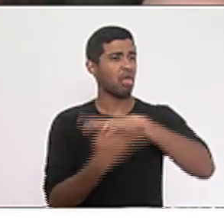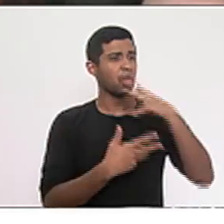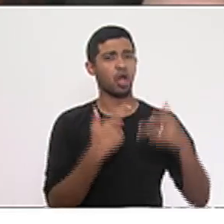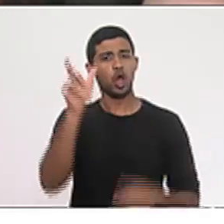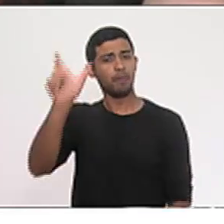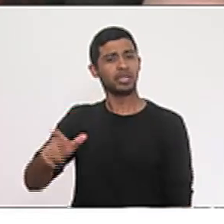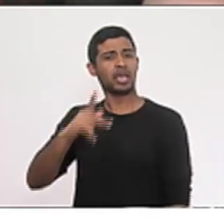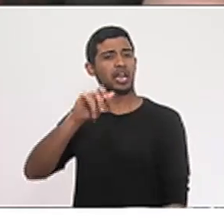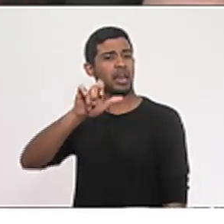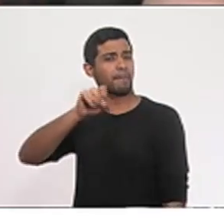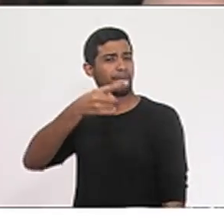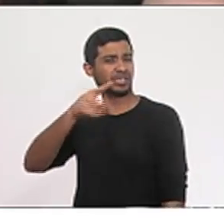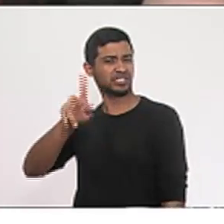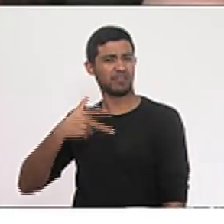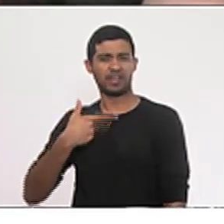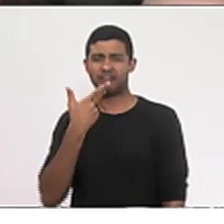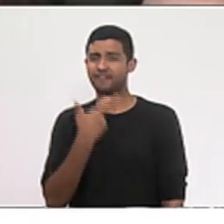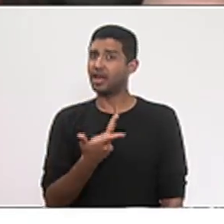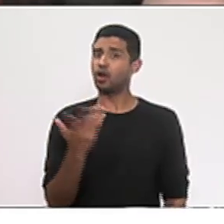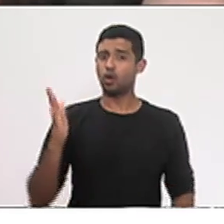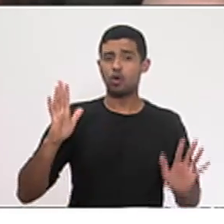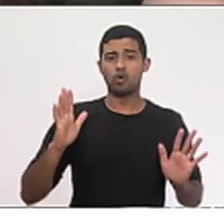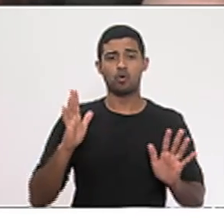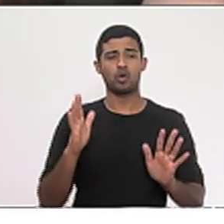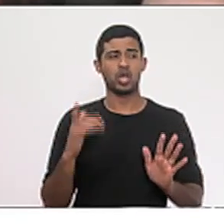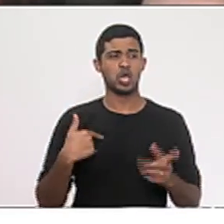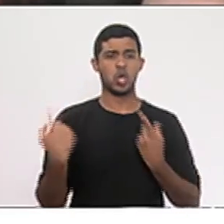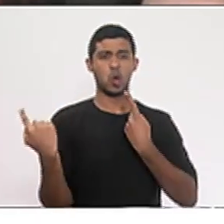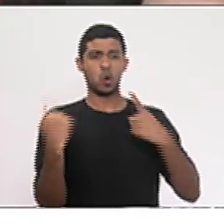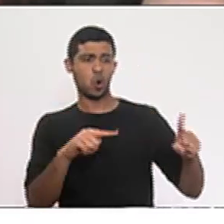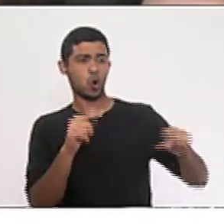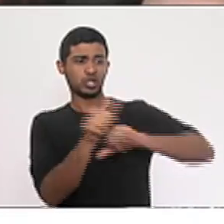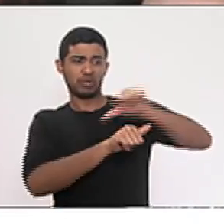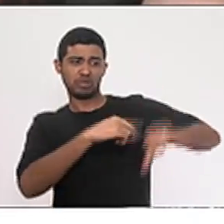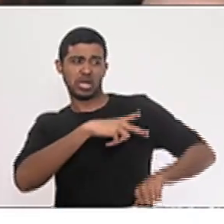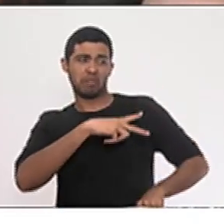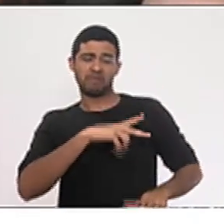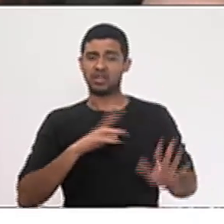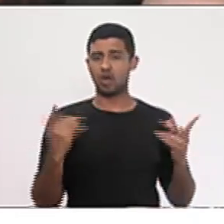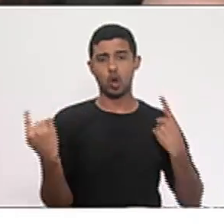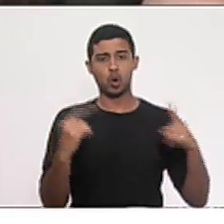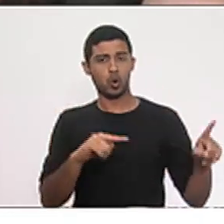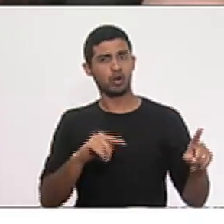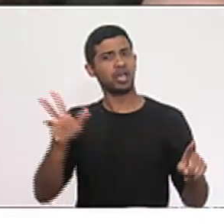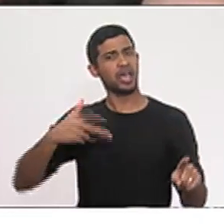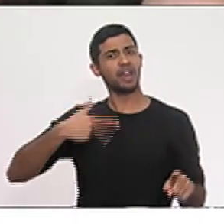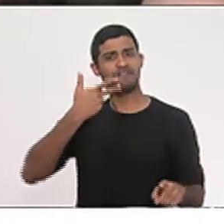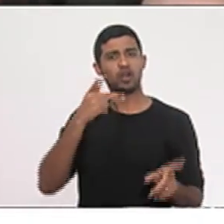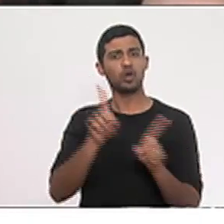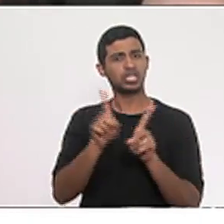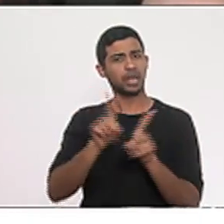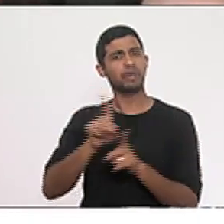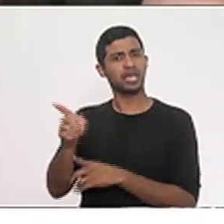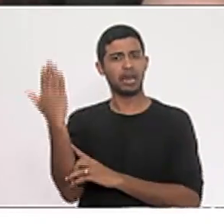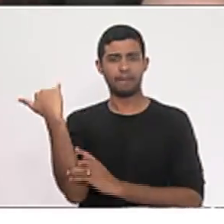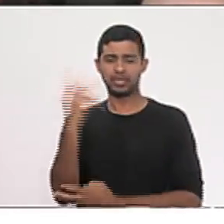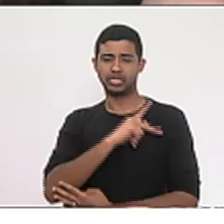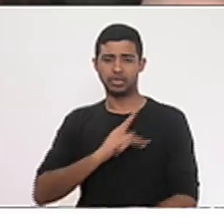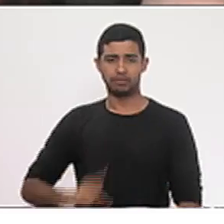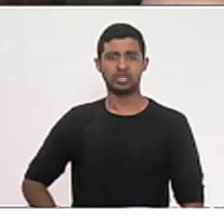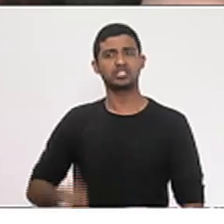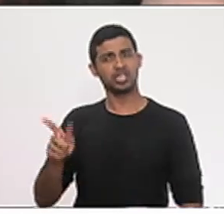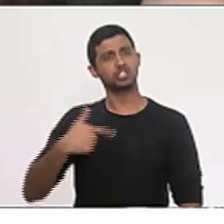Pezão, que, embora dissesse que pessoalmente era contra a privatização da SEDAI, embora tivéssemos um presidente da SEDAI à época, o Briar,